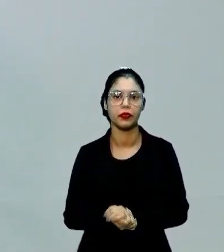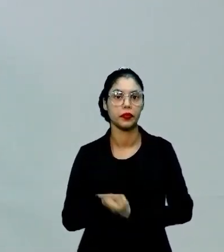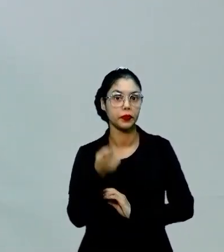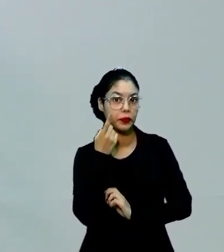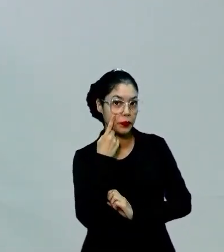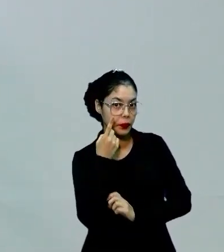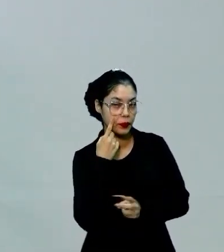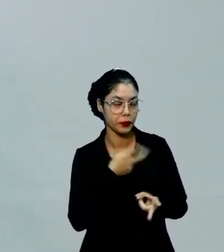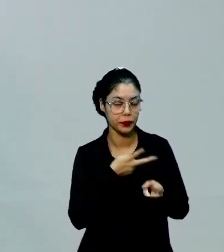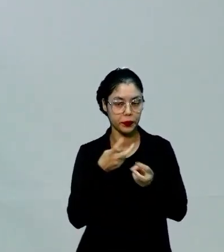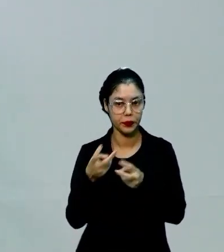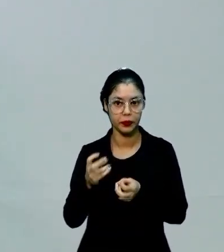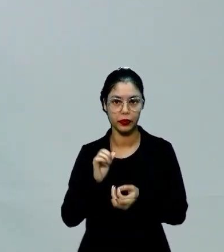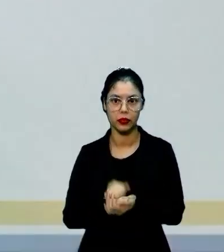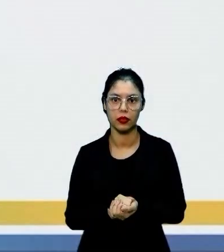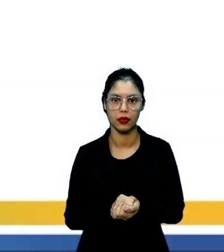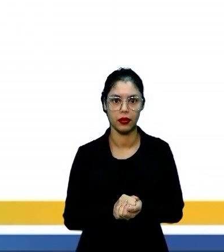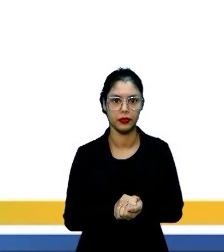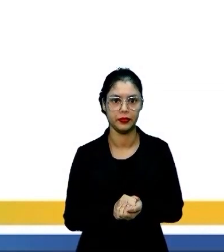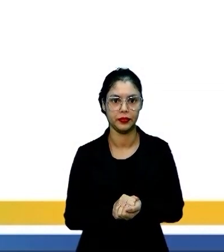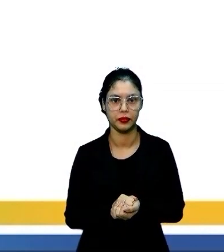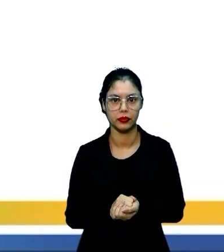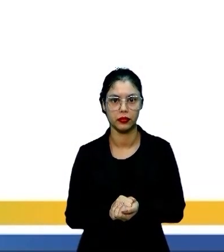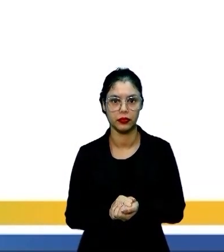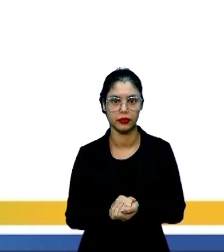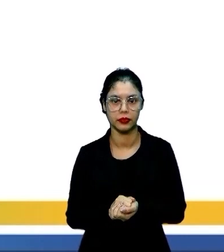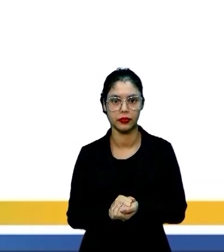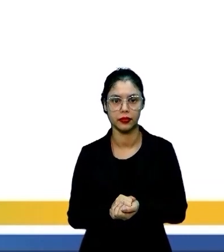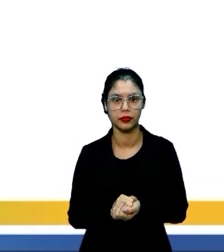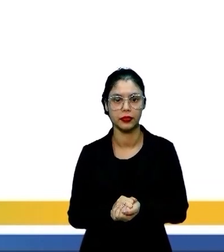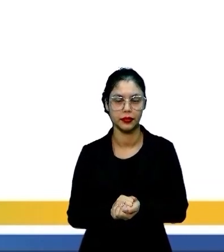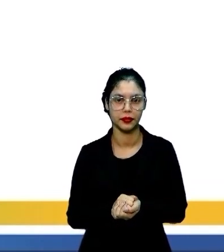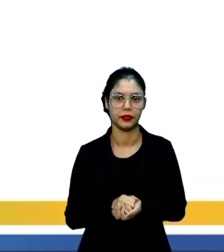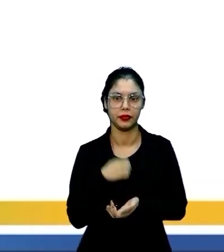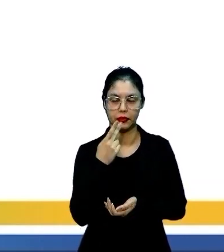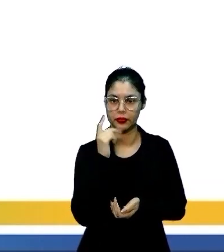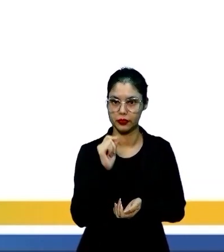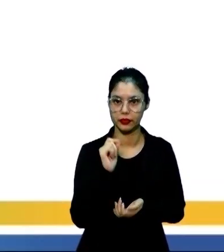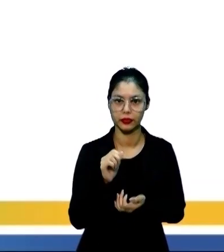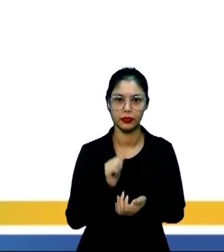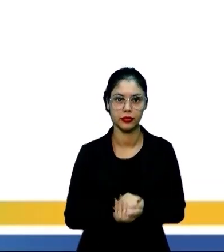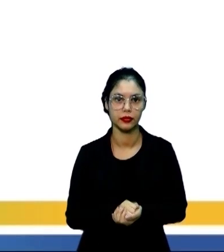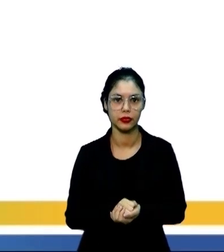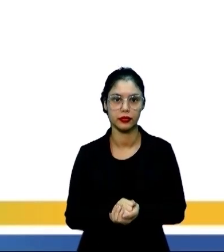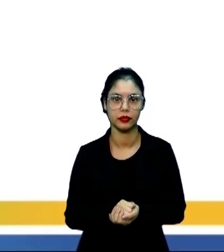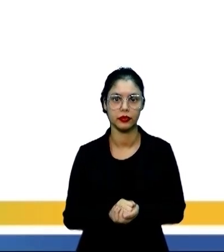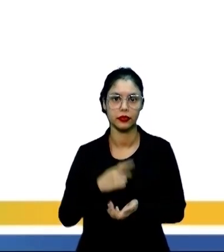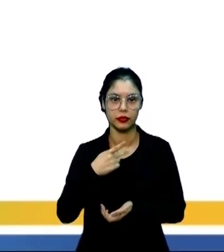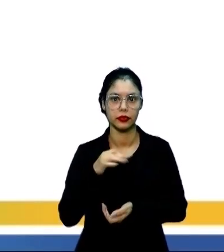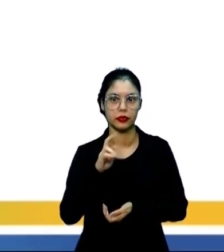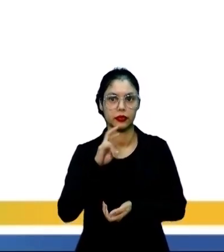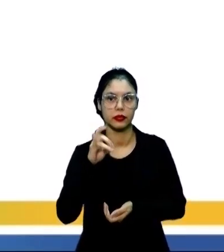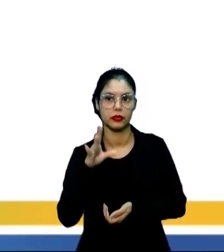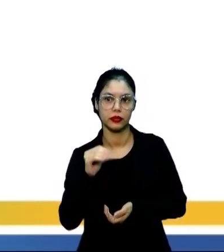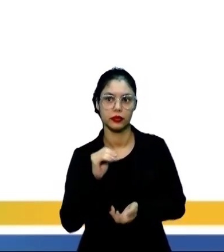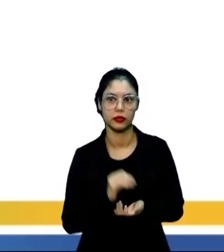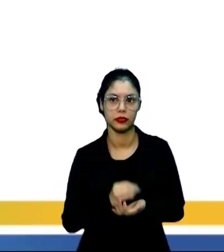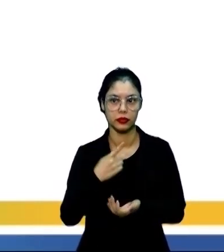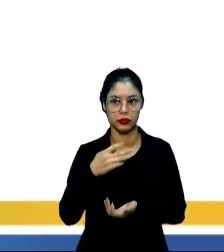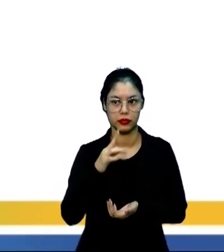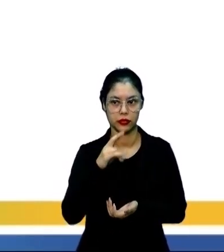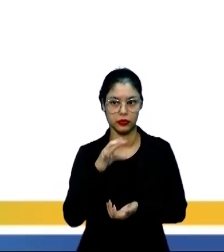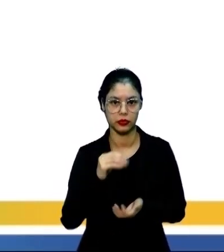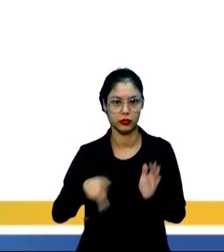bem atenção. Vamos aqui, rapidinho, vou voltar bem rápido. Diz assim, a participação dos protestantes